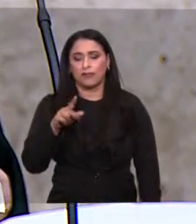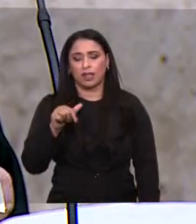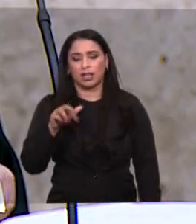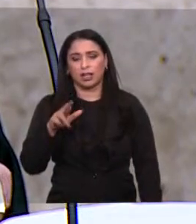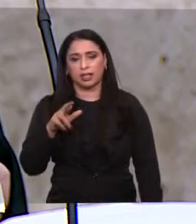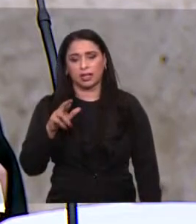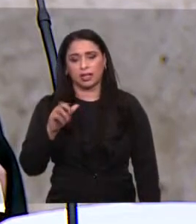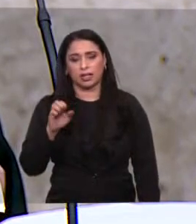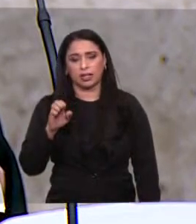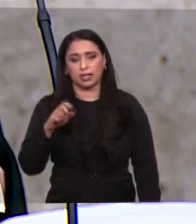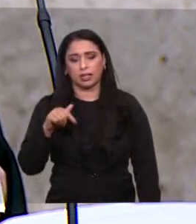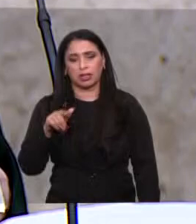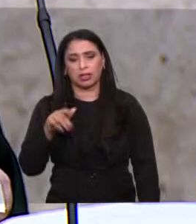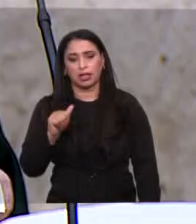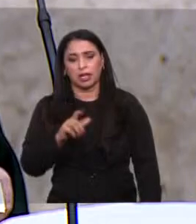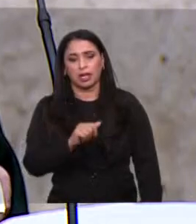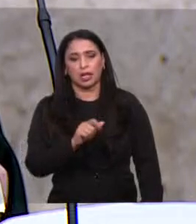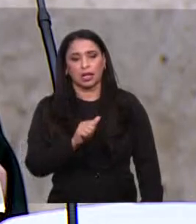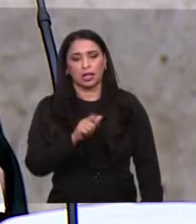na DI